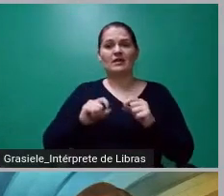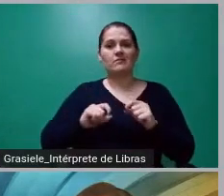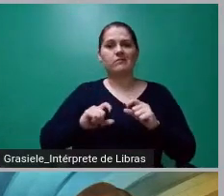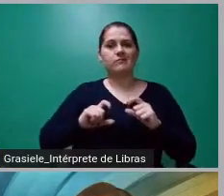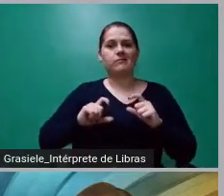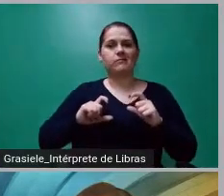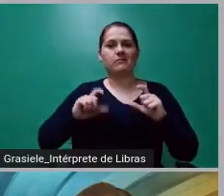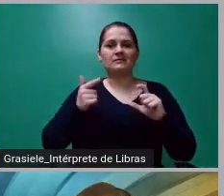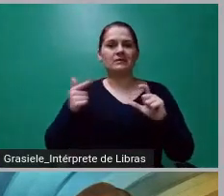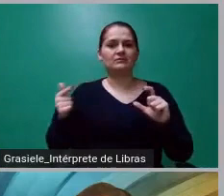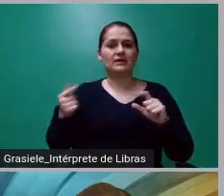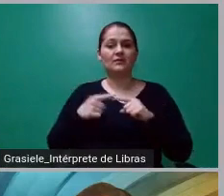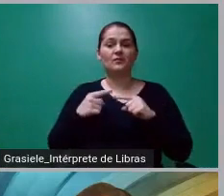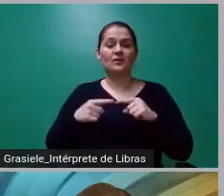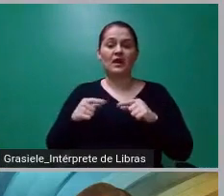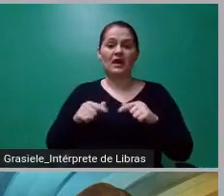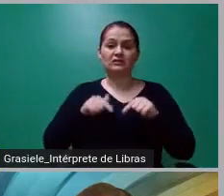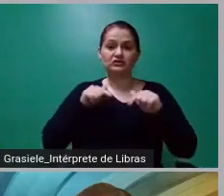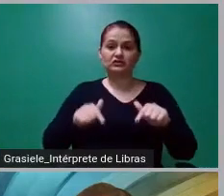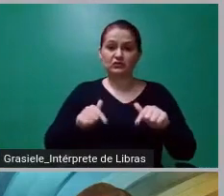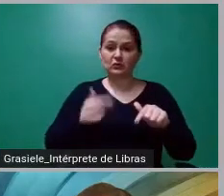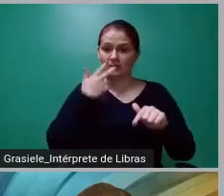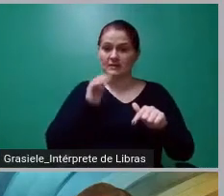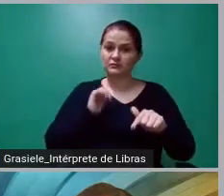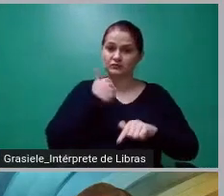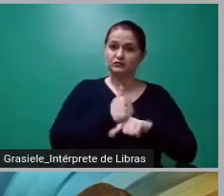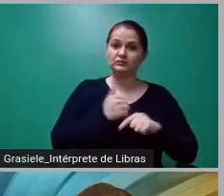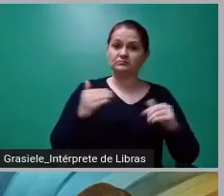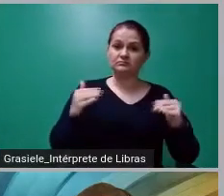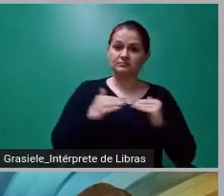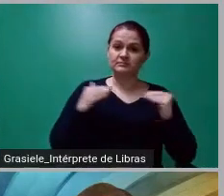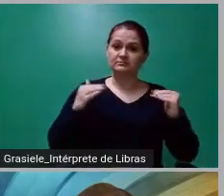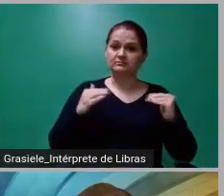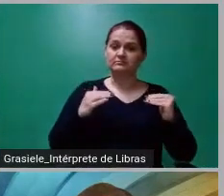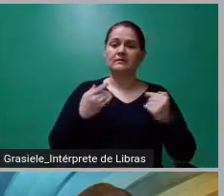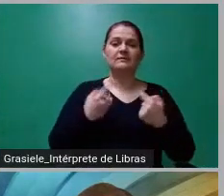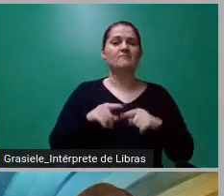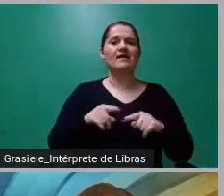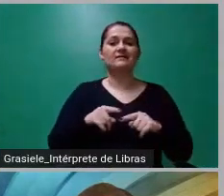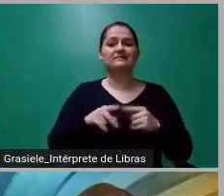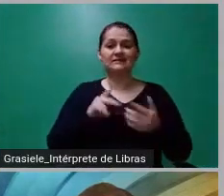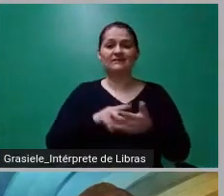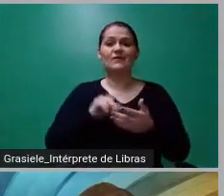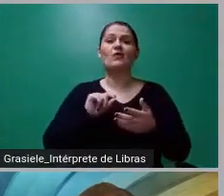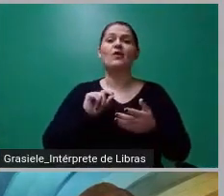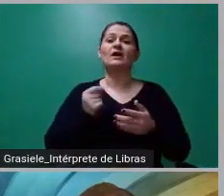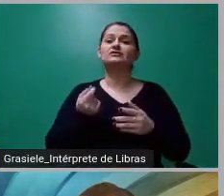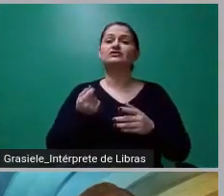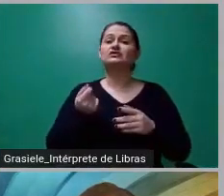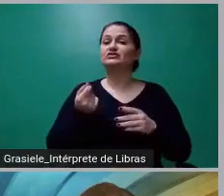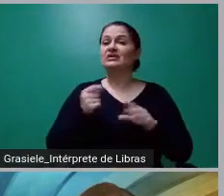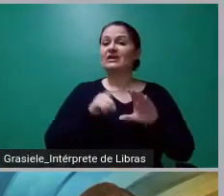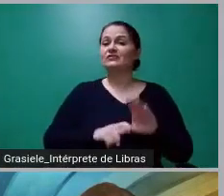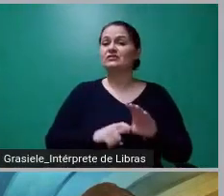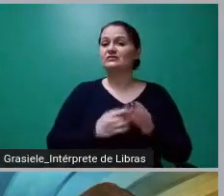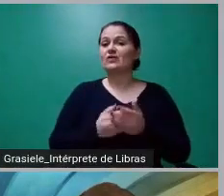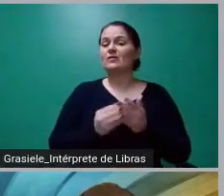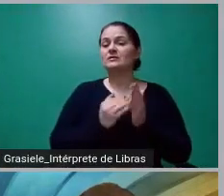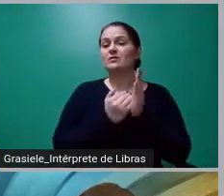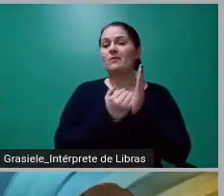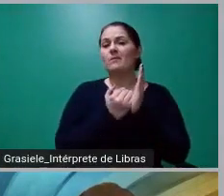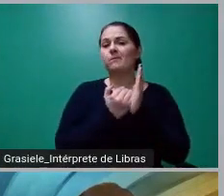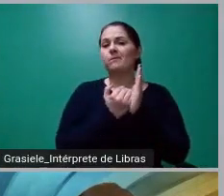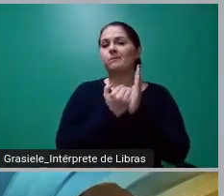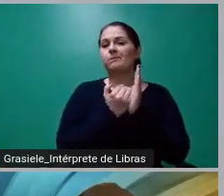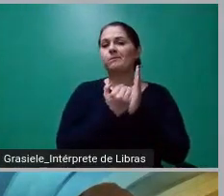outro, novo. Mas não é isso que está acontecendo. O estoque da dívida está explodindo. Em